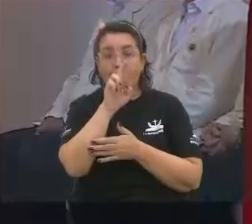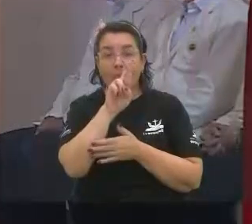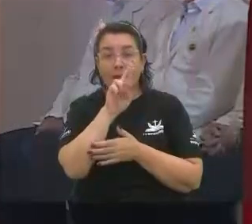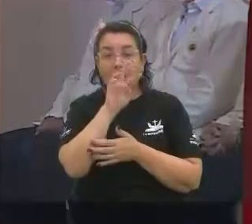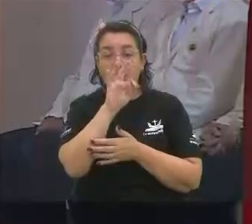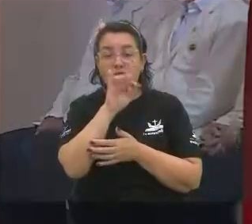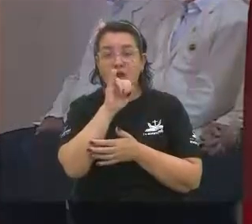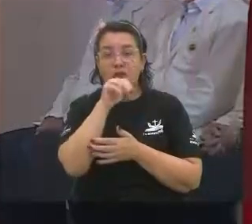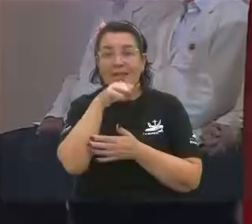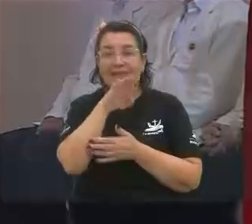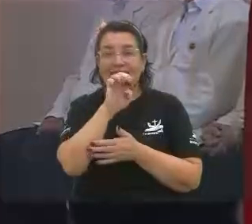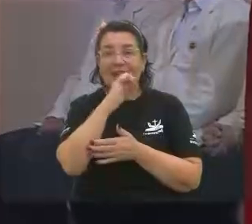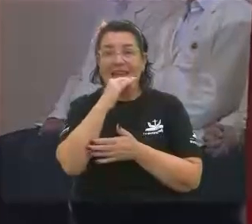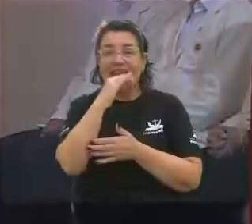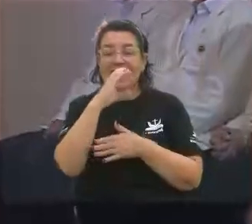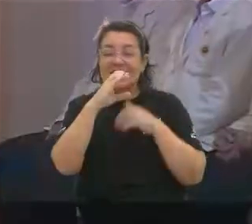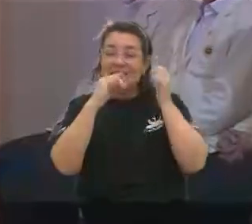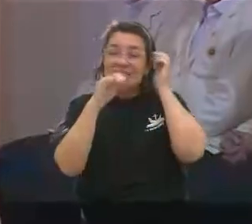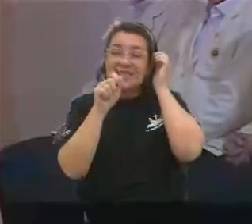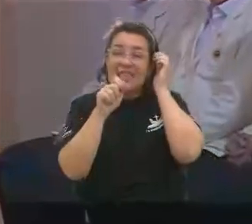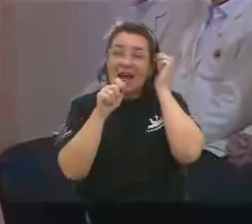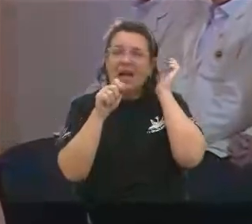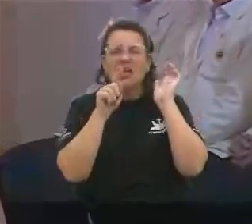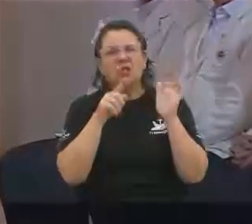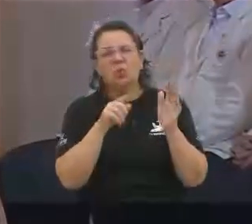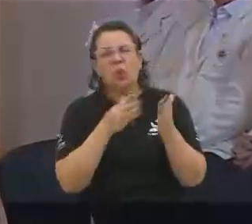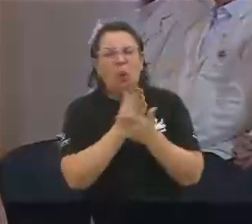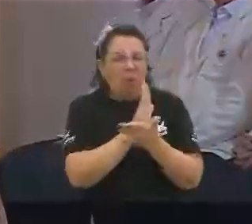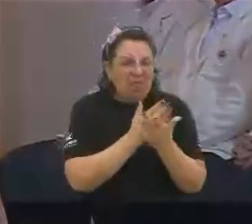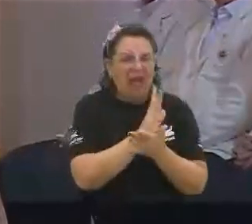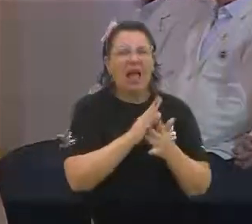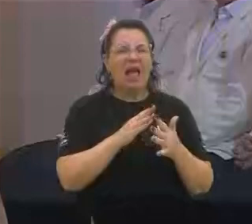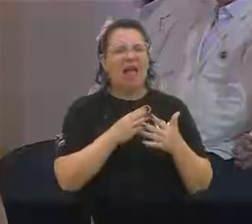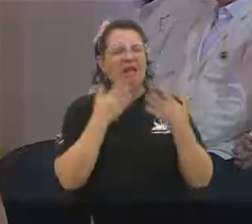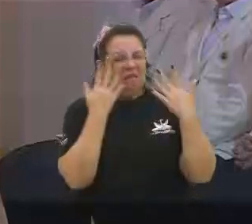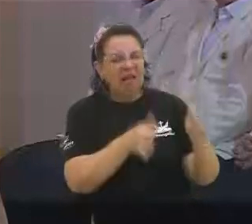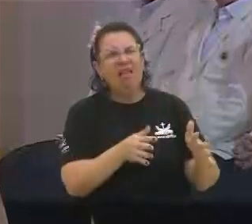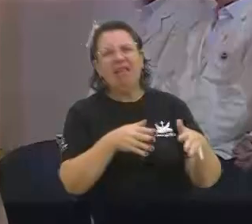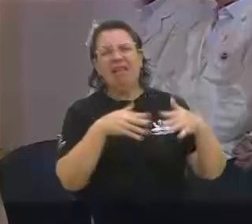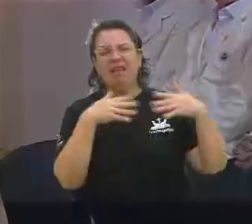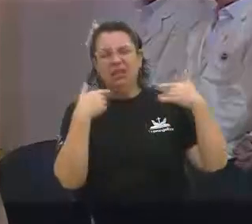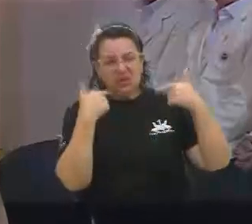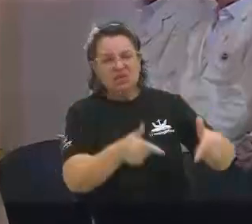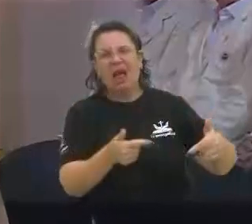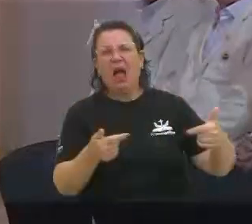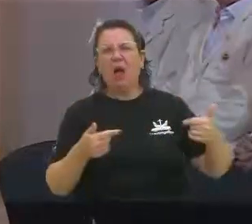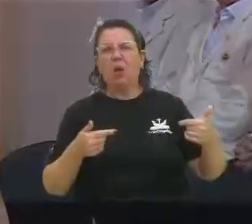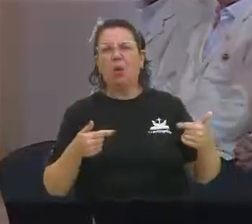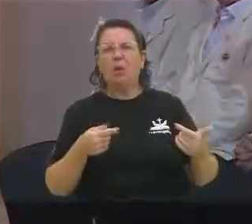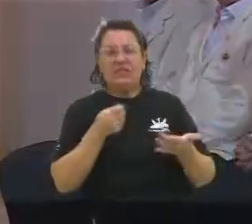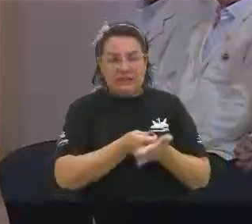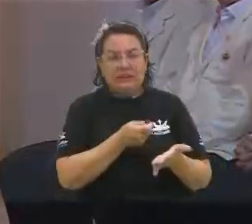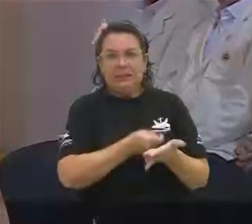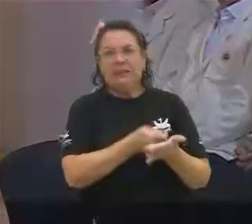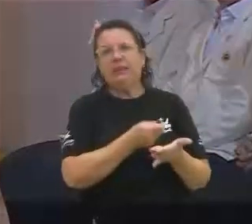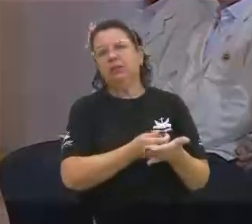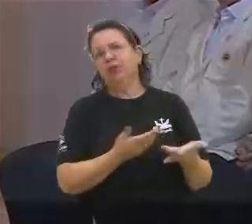impertinência que tem vários significados Mas uma coisa é insistir